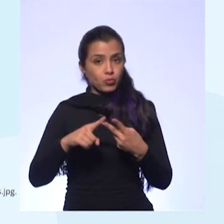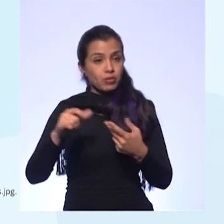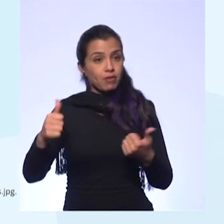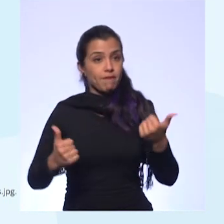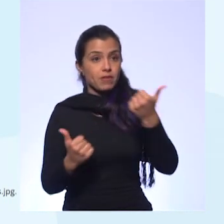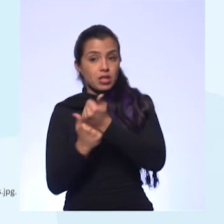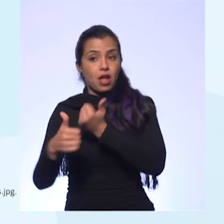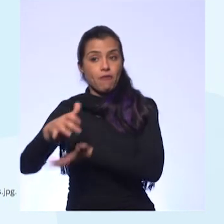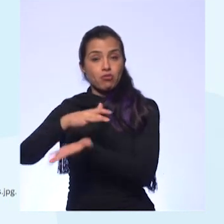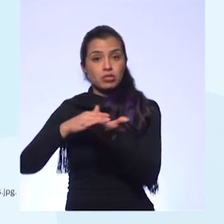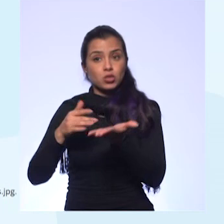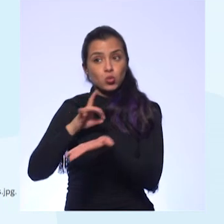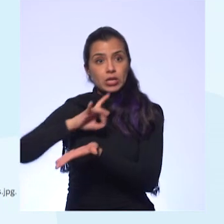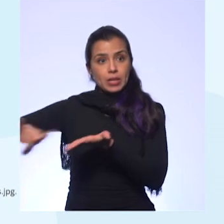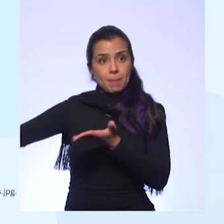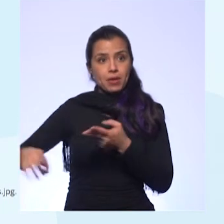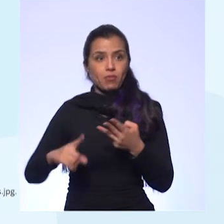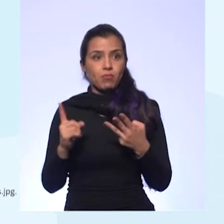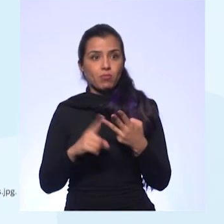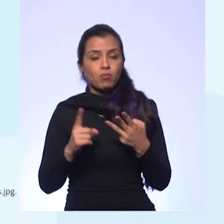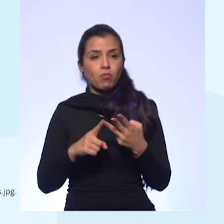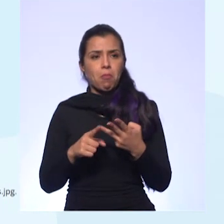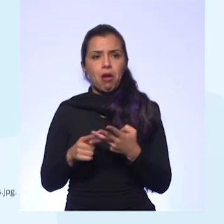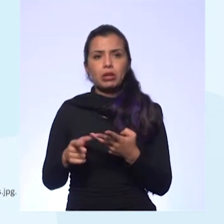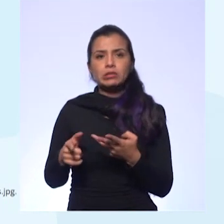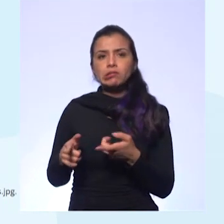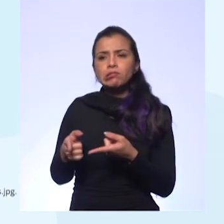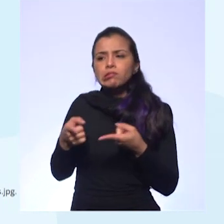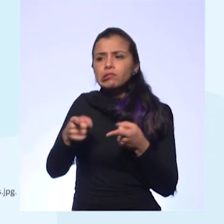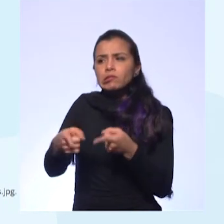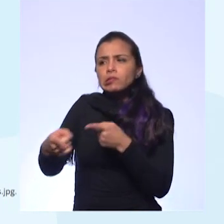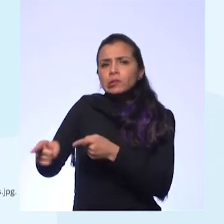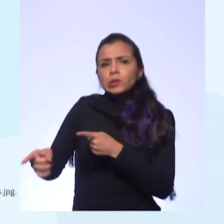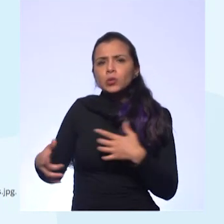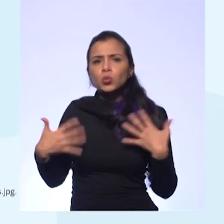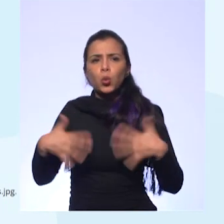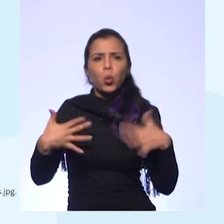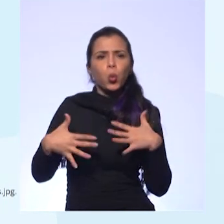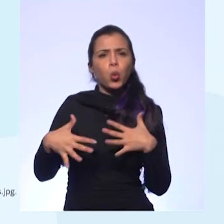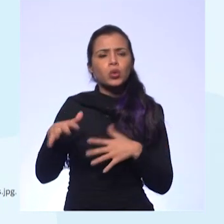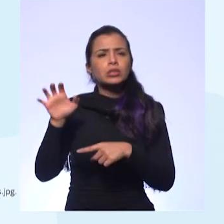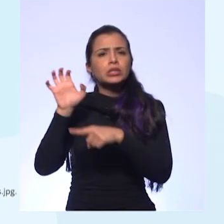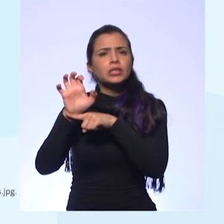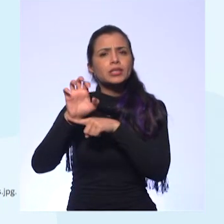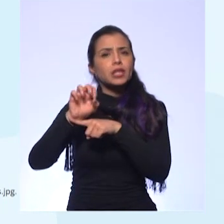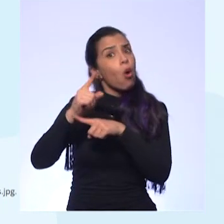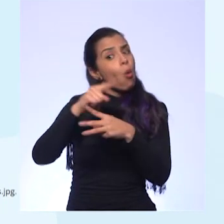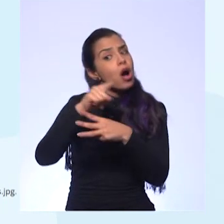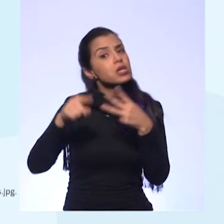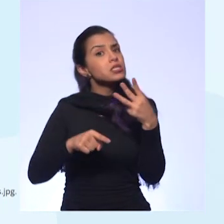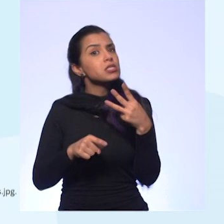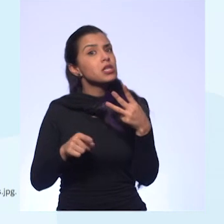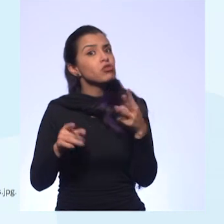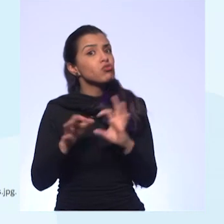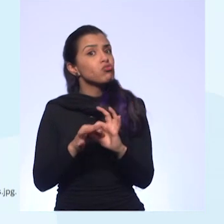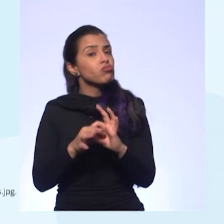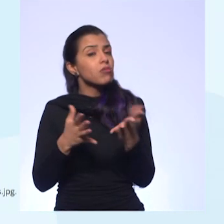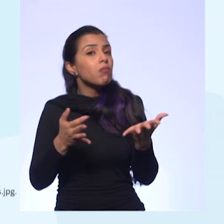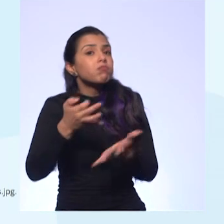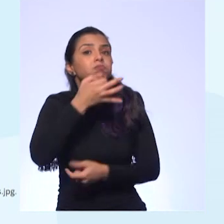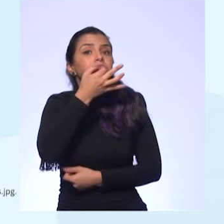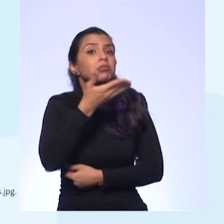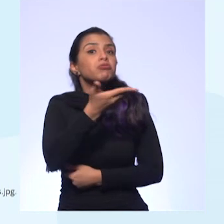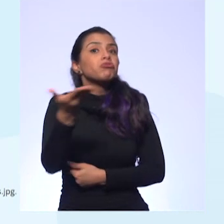inimigos. Ou 3, promover o terrorismo de Estado. Ou será que eram as 3 coisas juntas? O que vocês